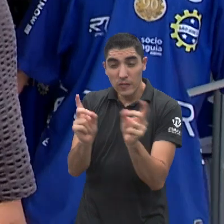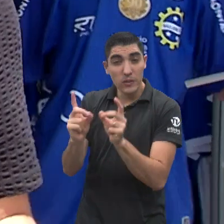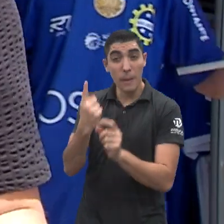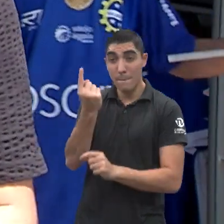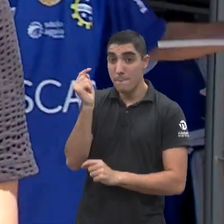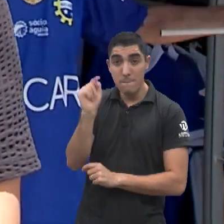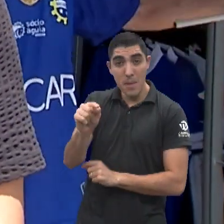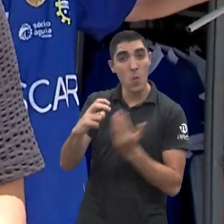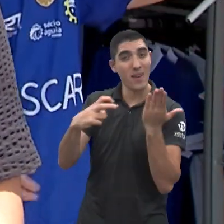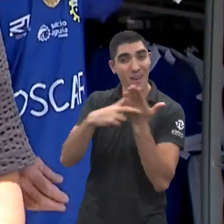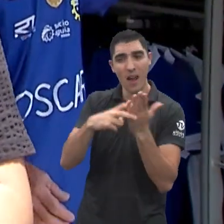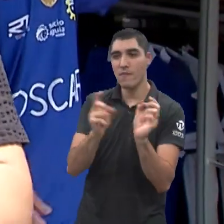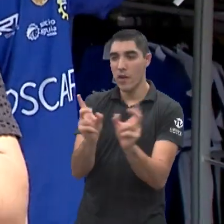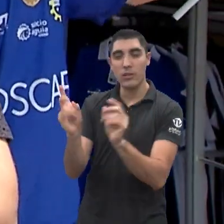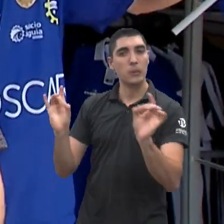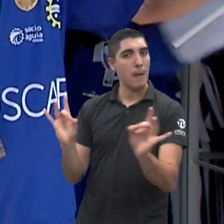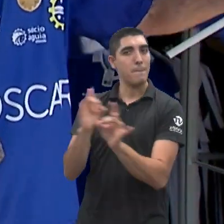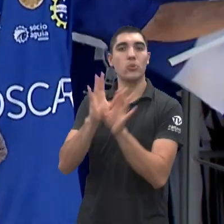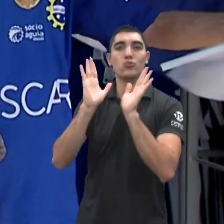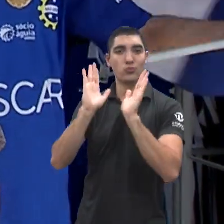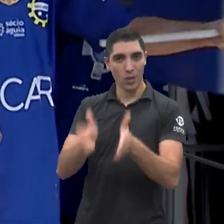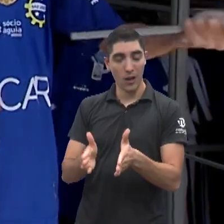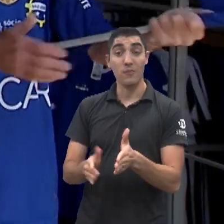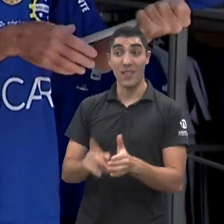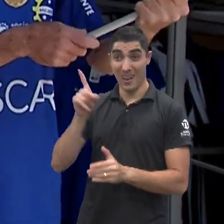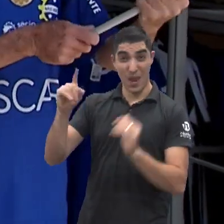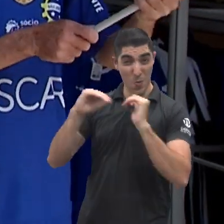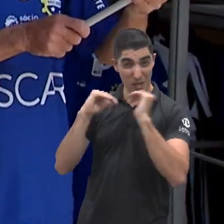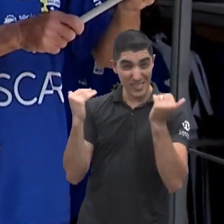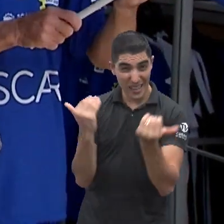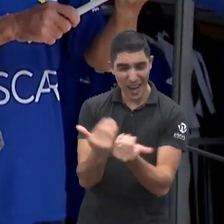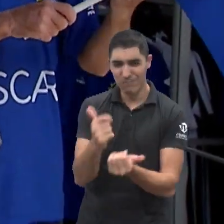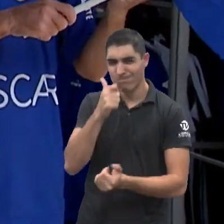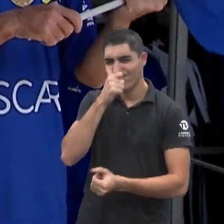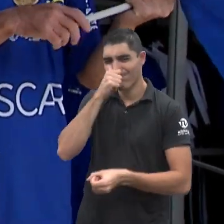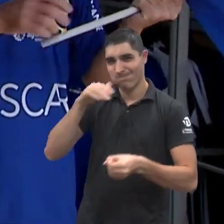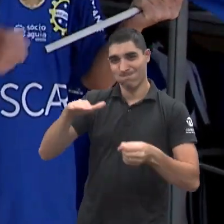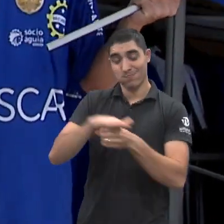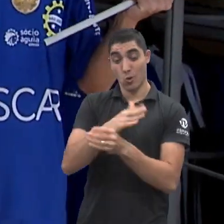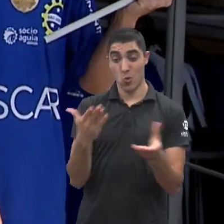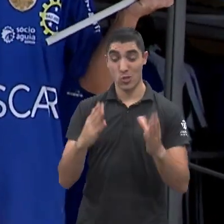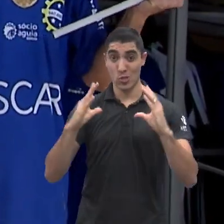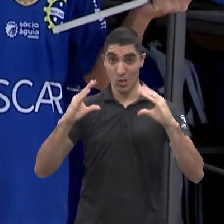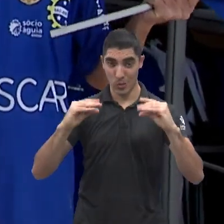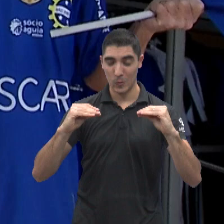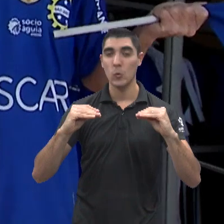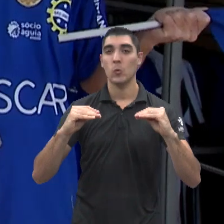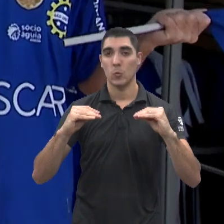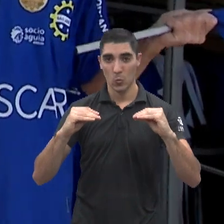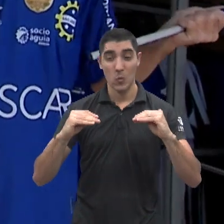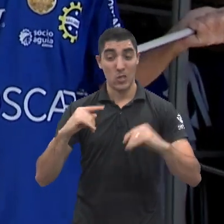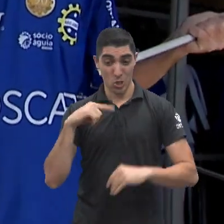São José quanto para o lado do Taubaté. O Joaquinzão estará cheio hoje à noite. E a gente aqui de São José dos Campos espera que